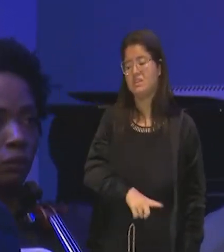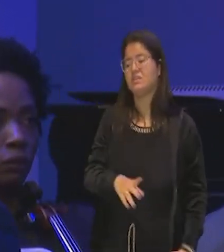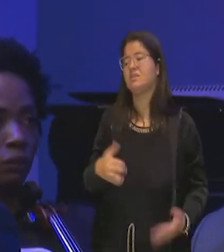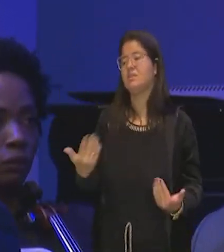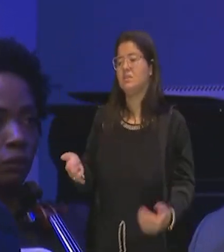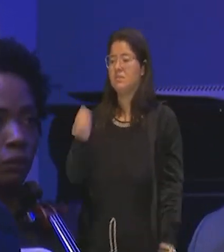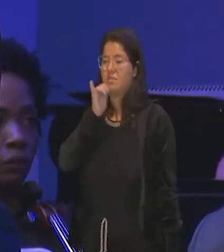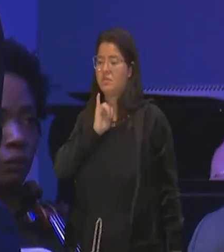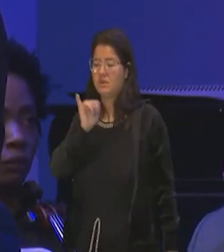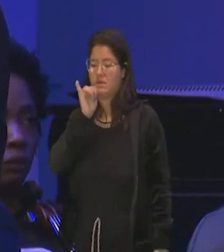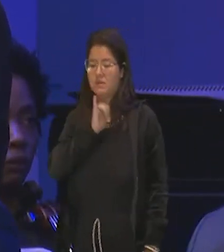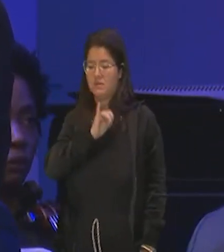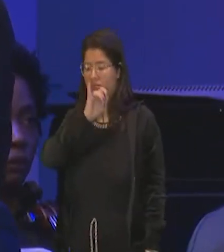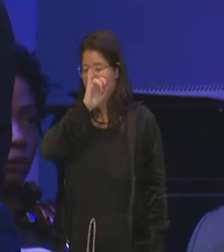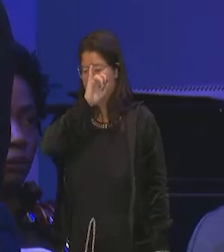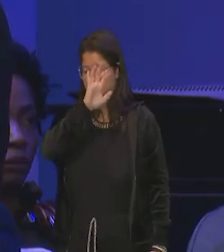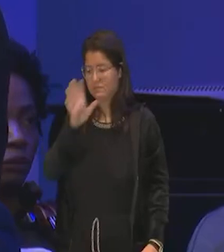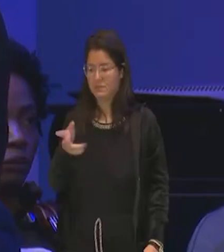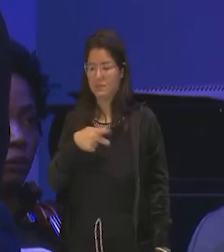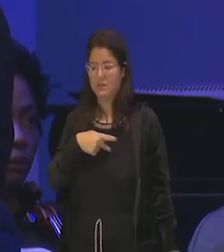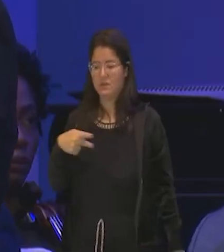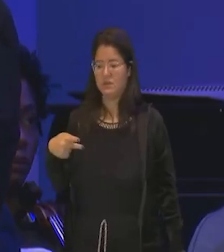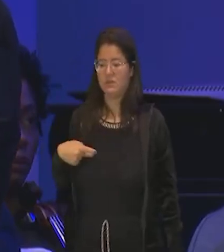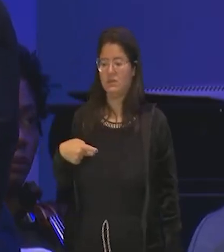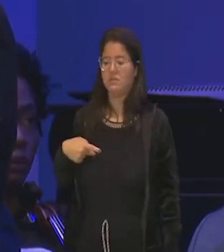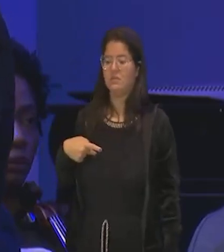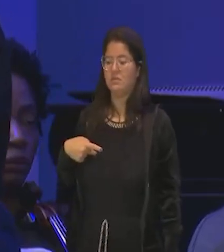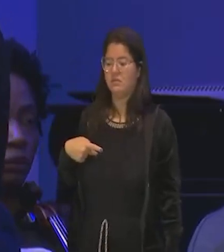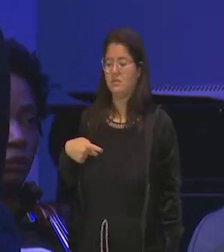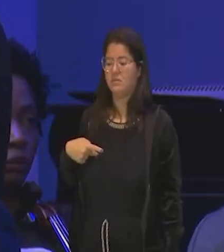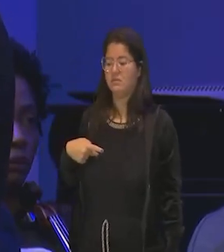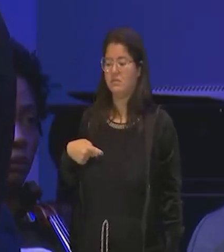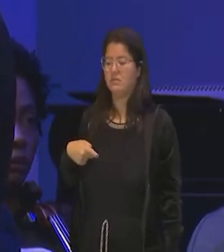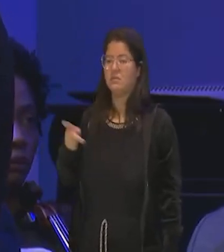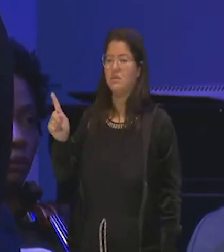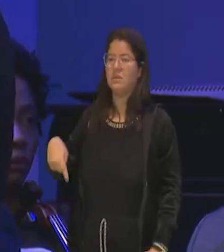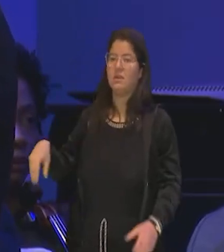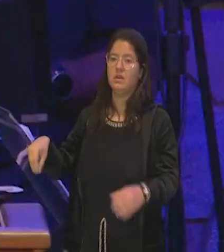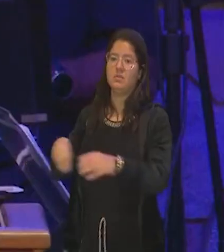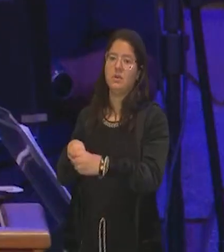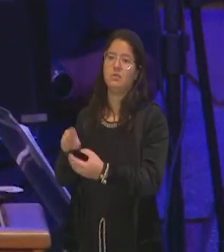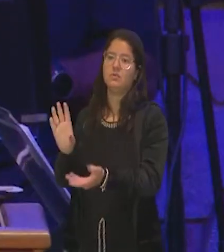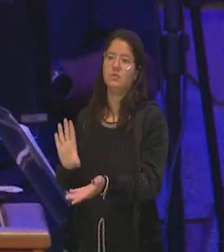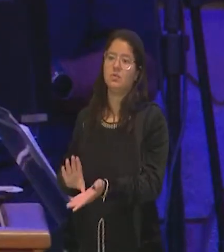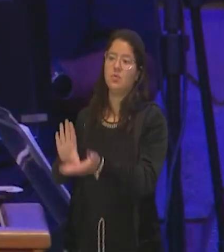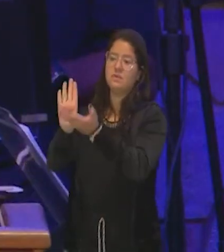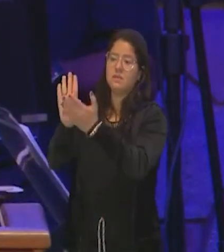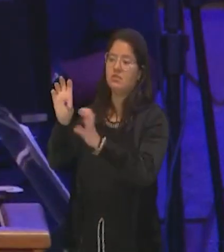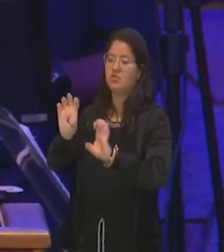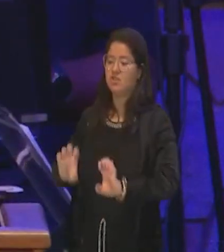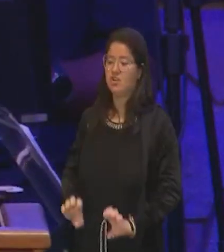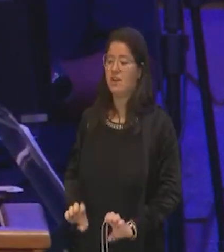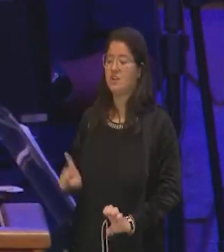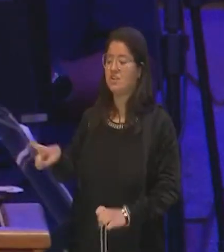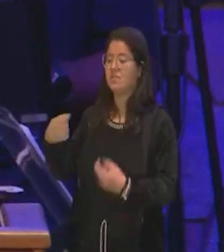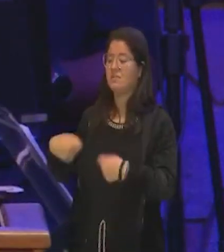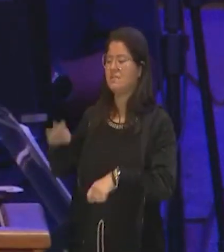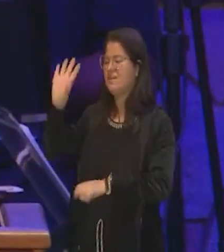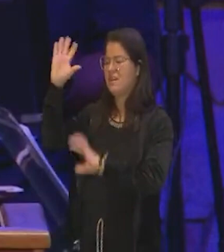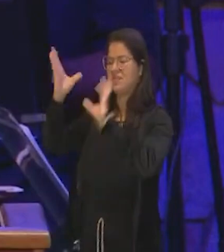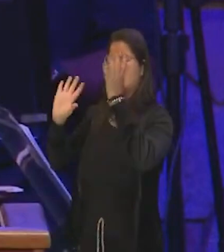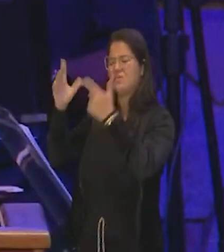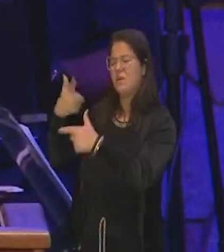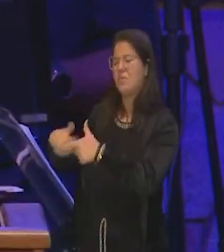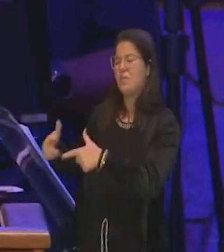Por exemplo, um pastor de uma convenção que faça parte de uma comissão de ética e que tenha que resolver algum